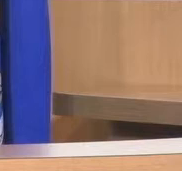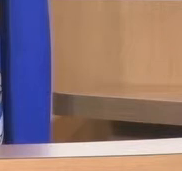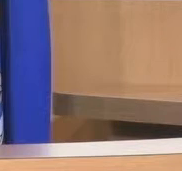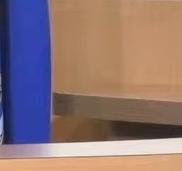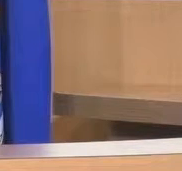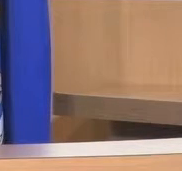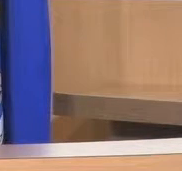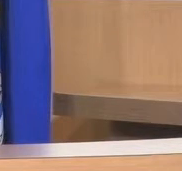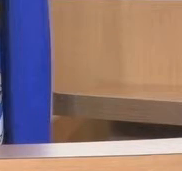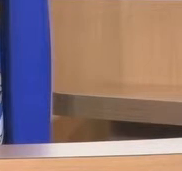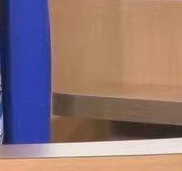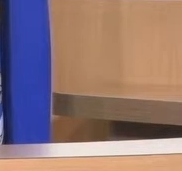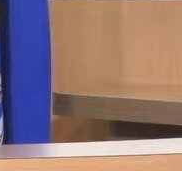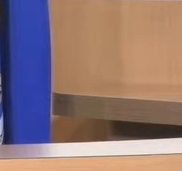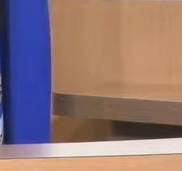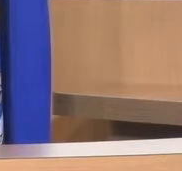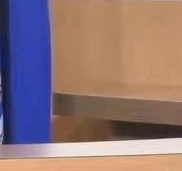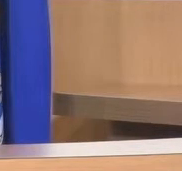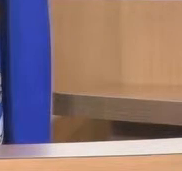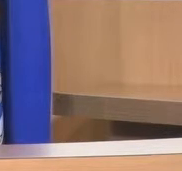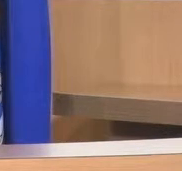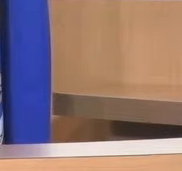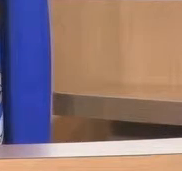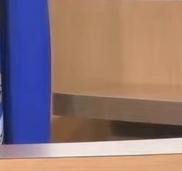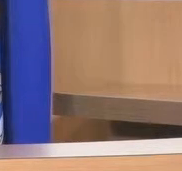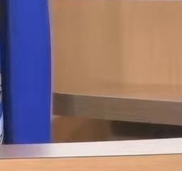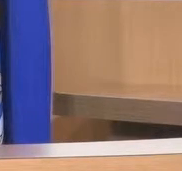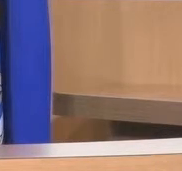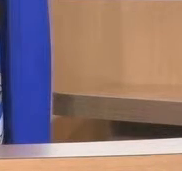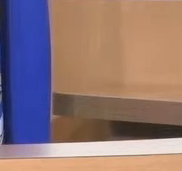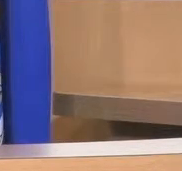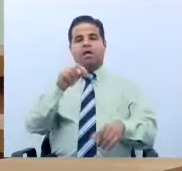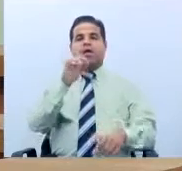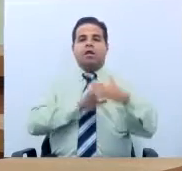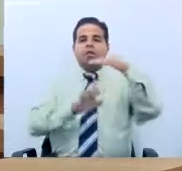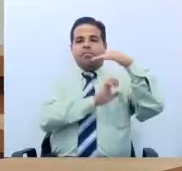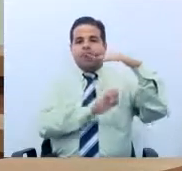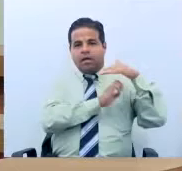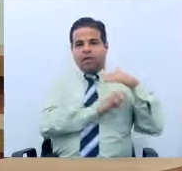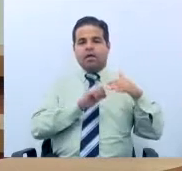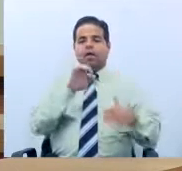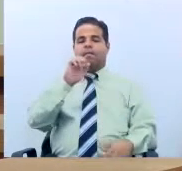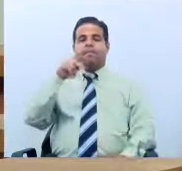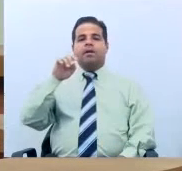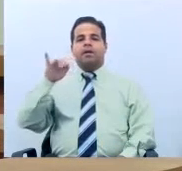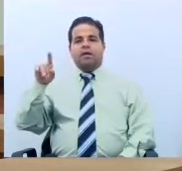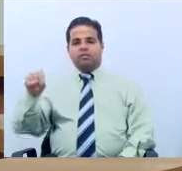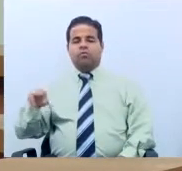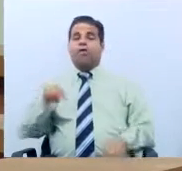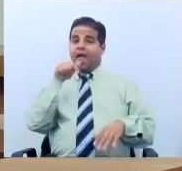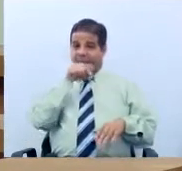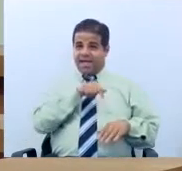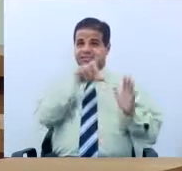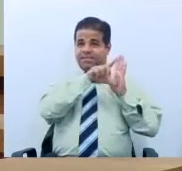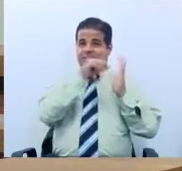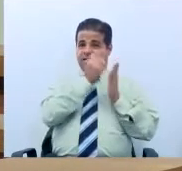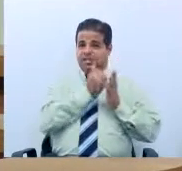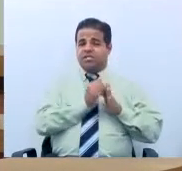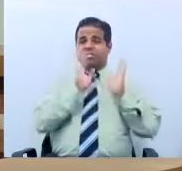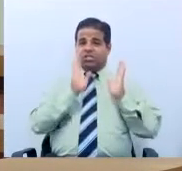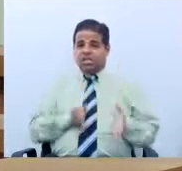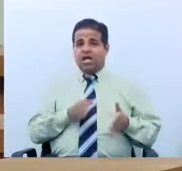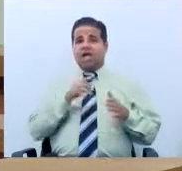os vereadores, que suspenderam a sessão por 20 minutos. Essa é uma lei que já está aqui nessa casa